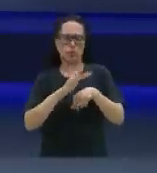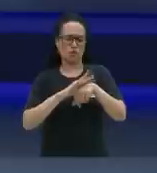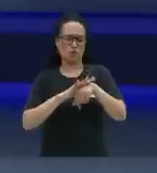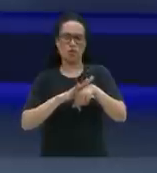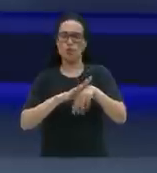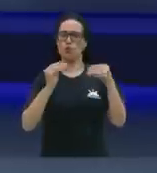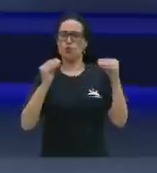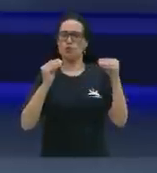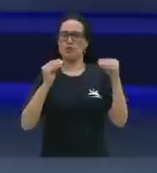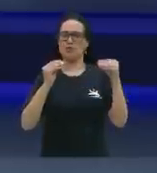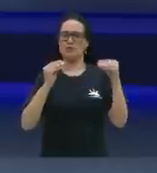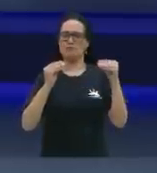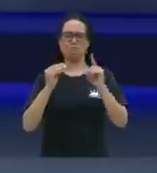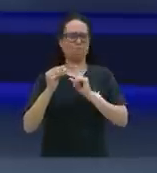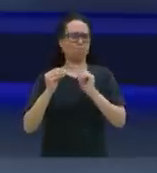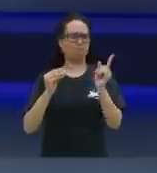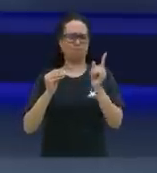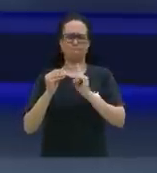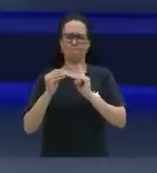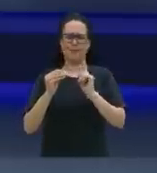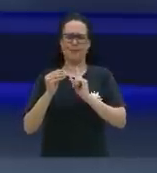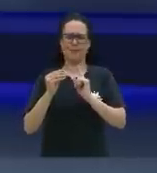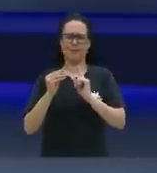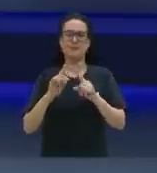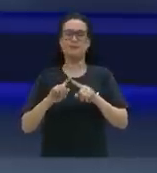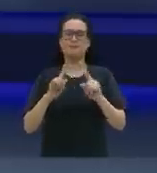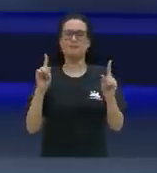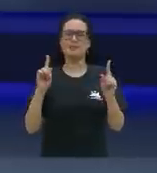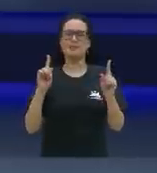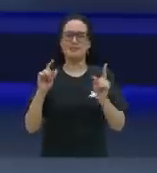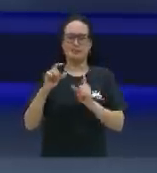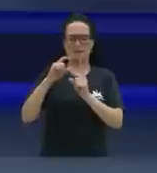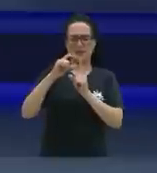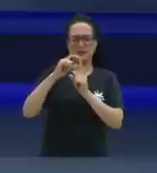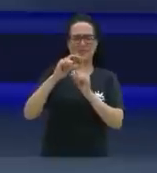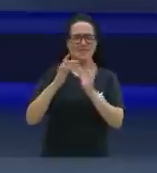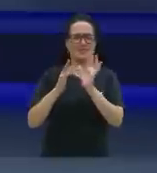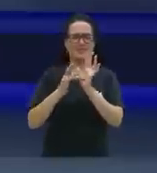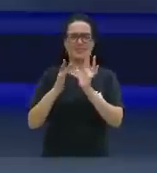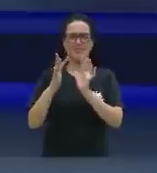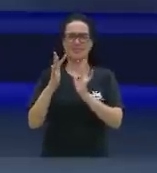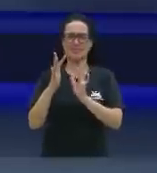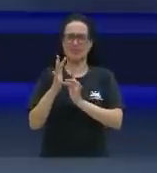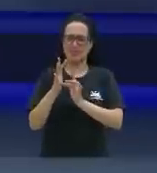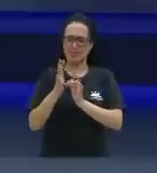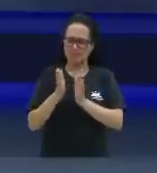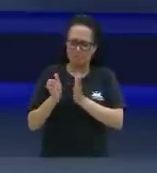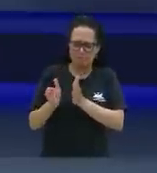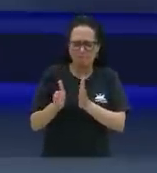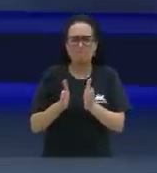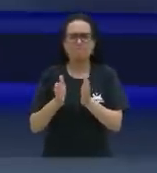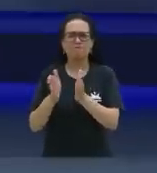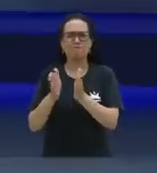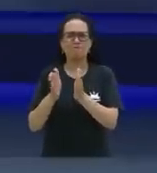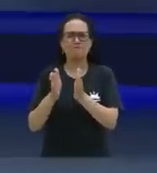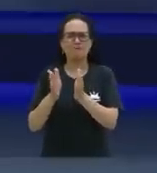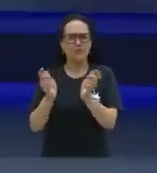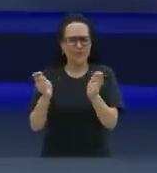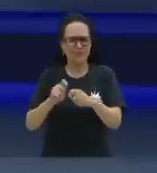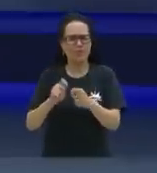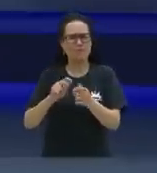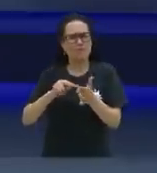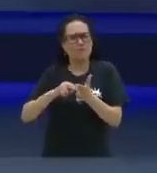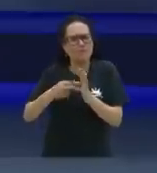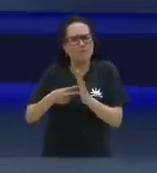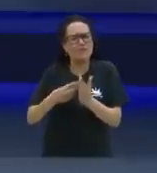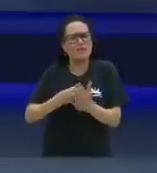mas a palavra de Jesus norteava a vida deles, dava sentido à sua vida.